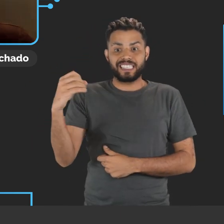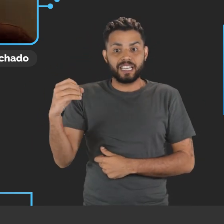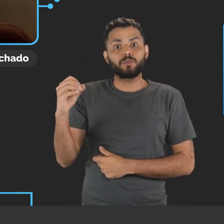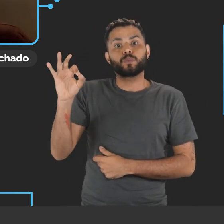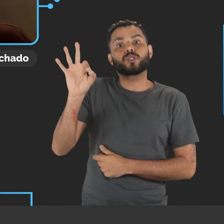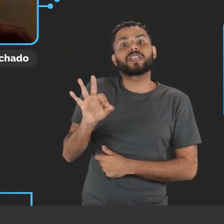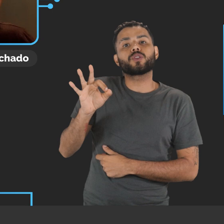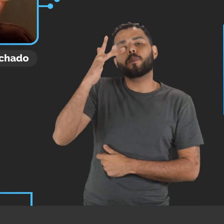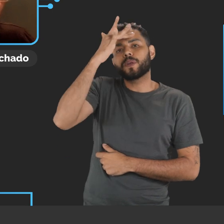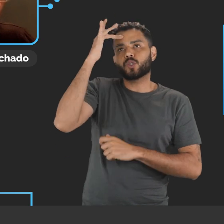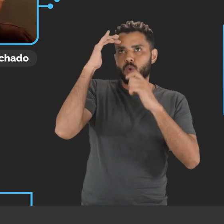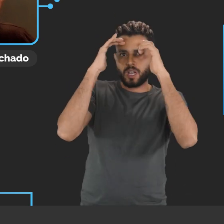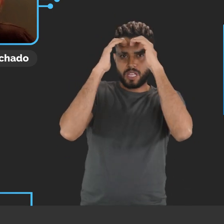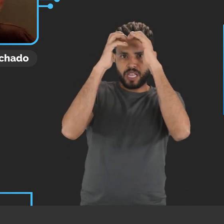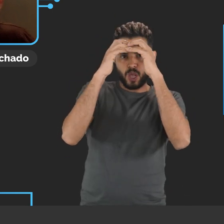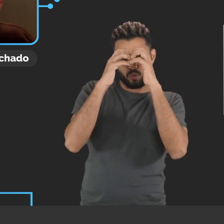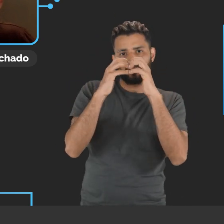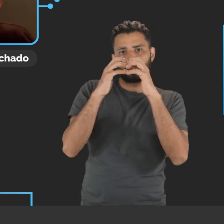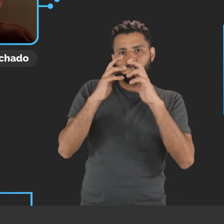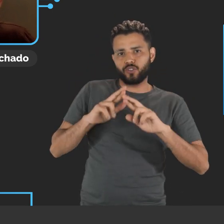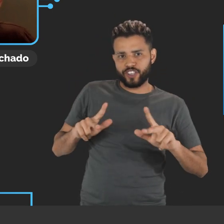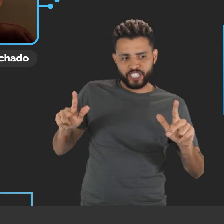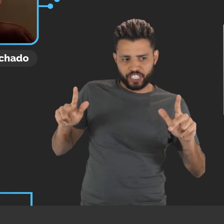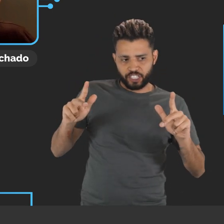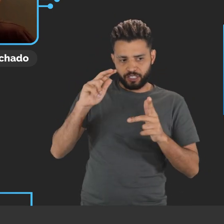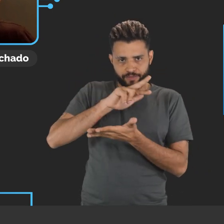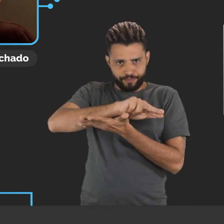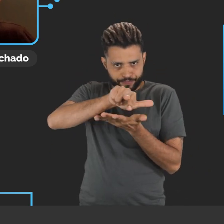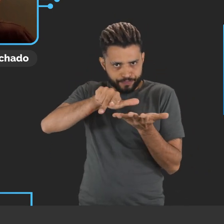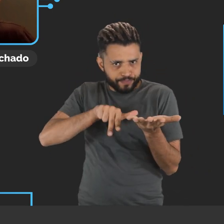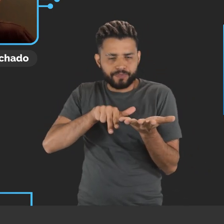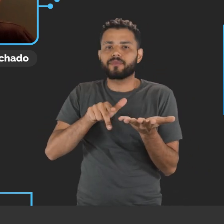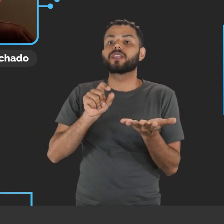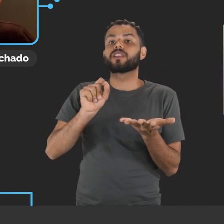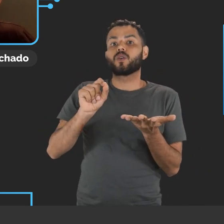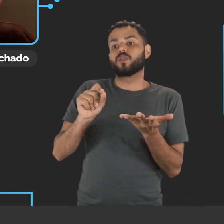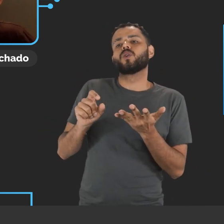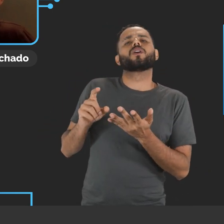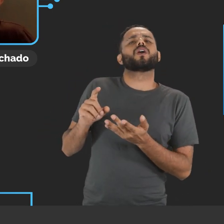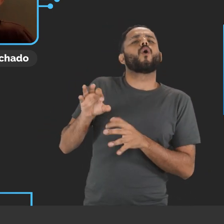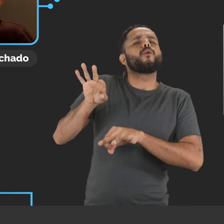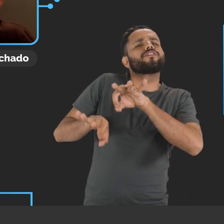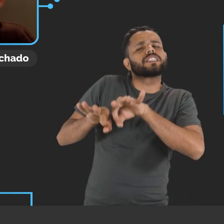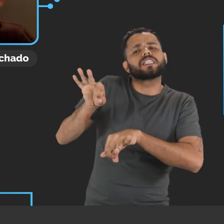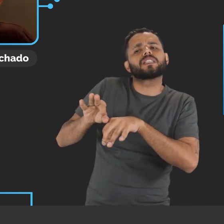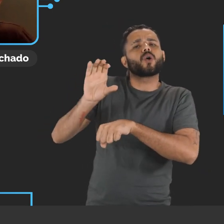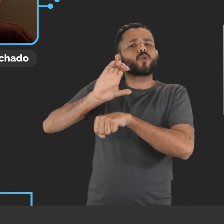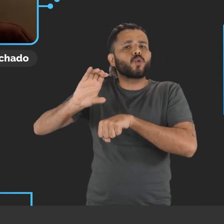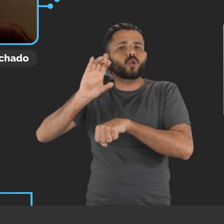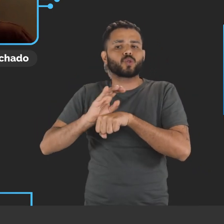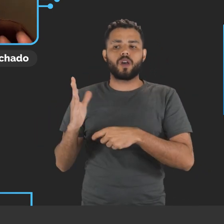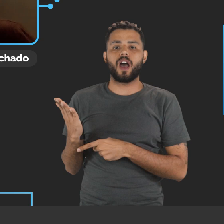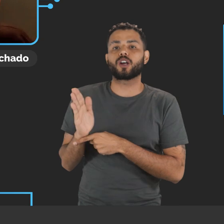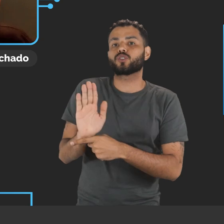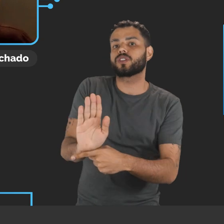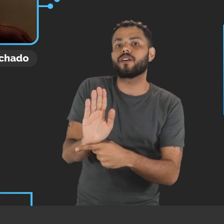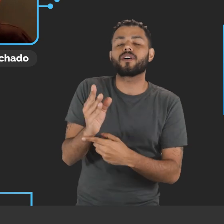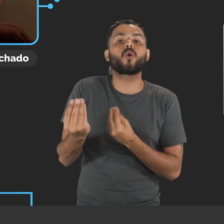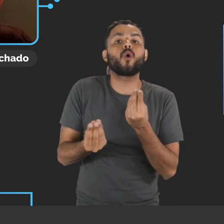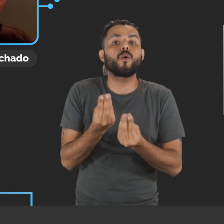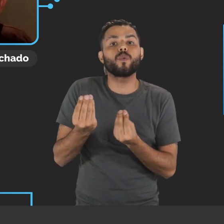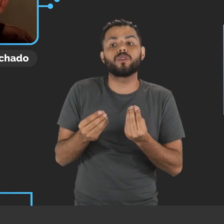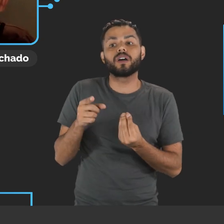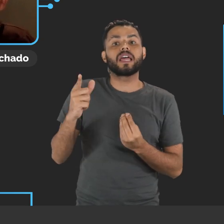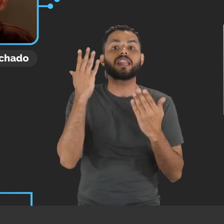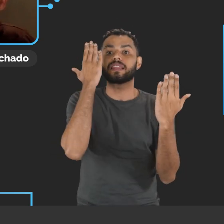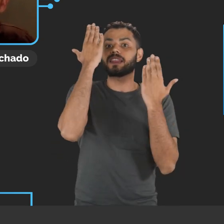100% pessoas neurodivergentes, e se percebeu que as oficinas funcionavam, elas auxiliavam muito